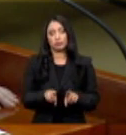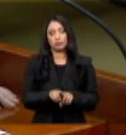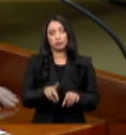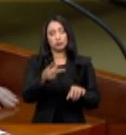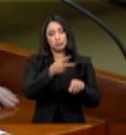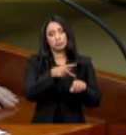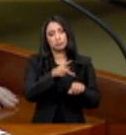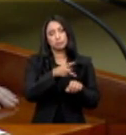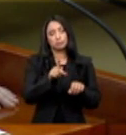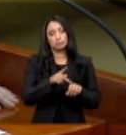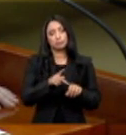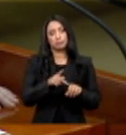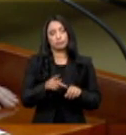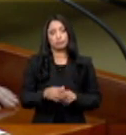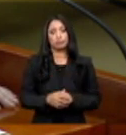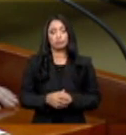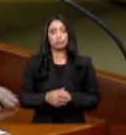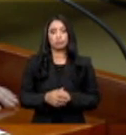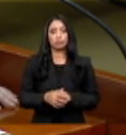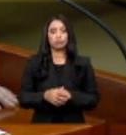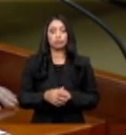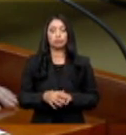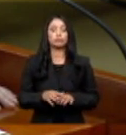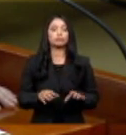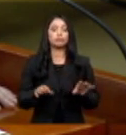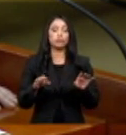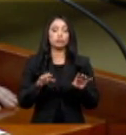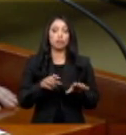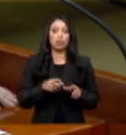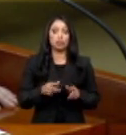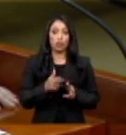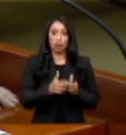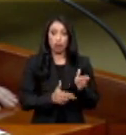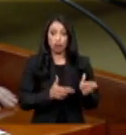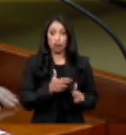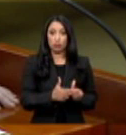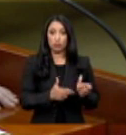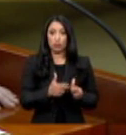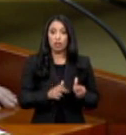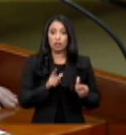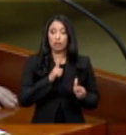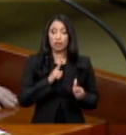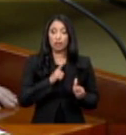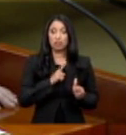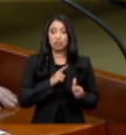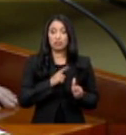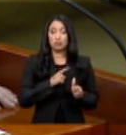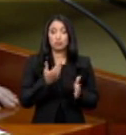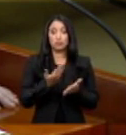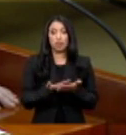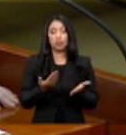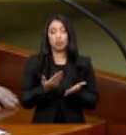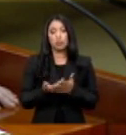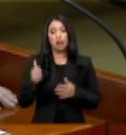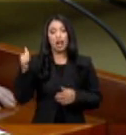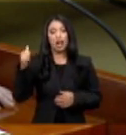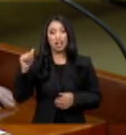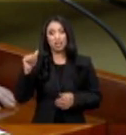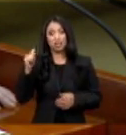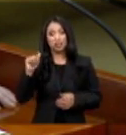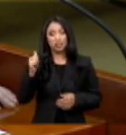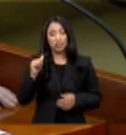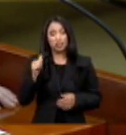especificamente, à rede ferroviária, estudo do Banco Mundial mostra que nós estamos atrás de outro vizinho nosso, a Argentina, um país muito inferior, com uma